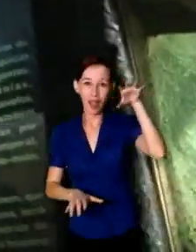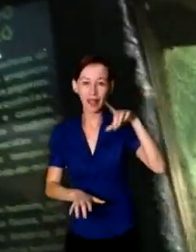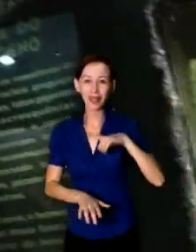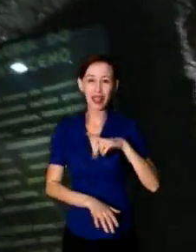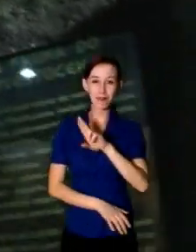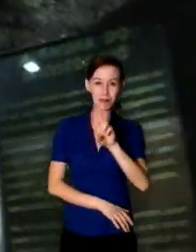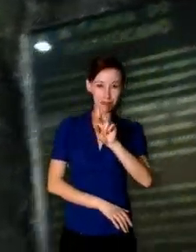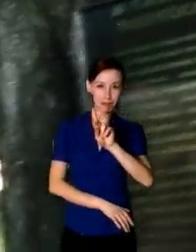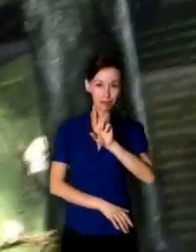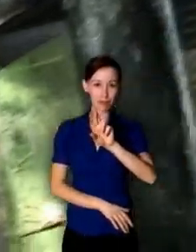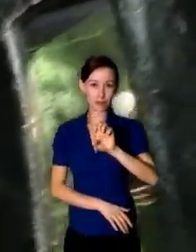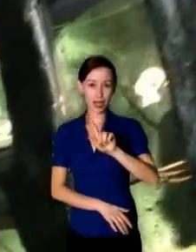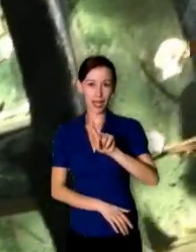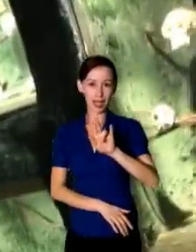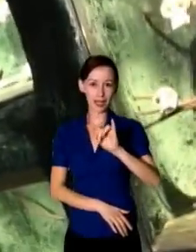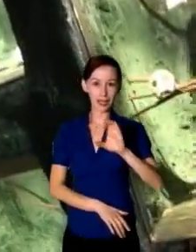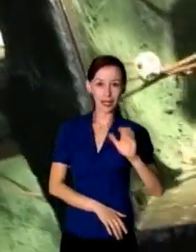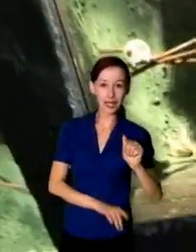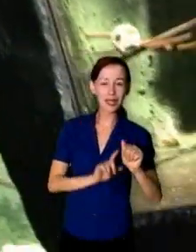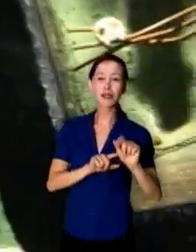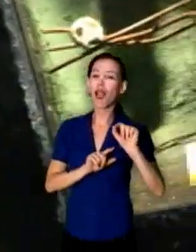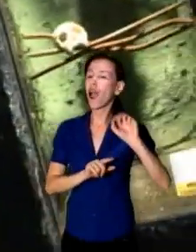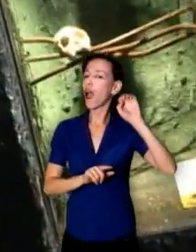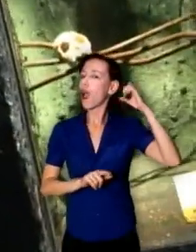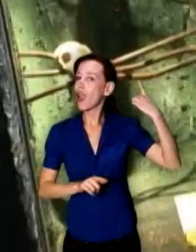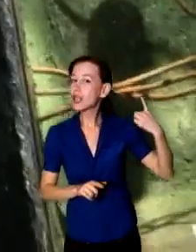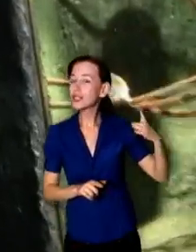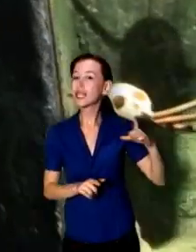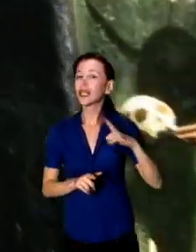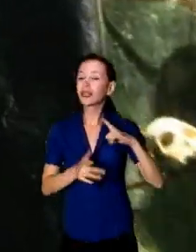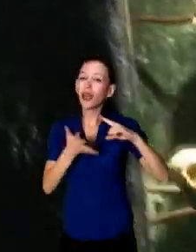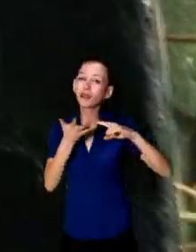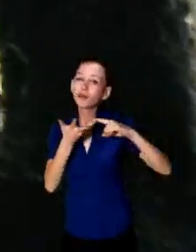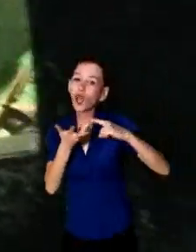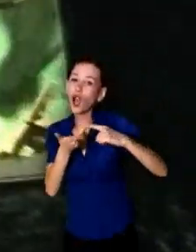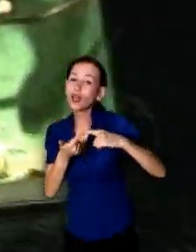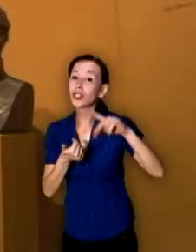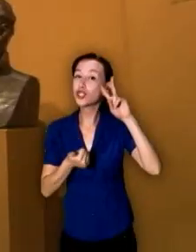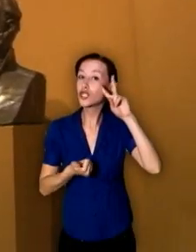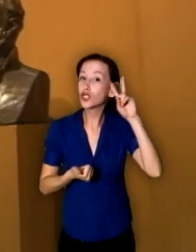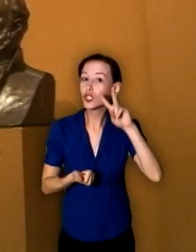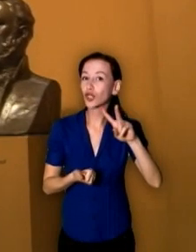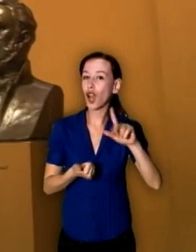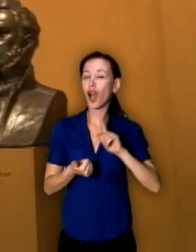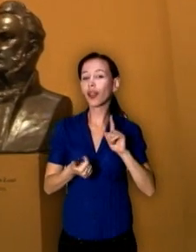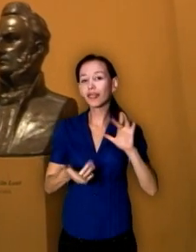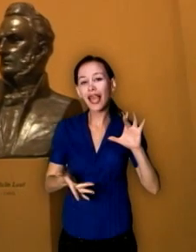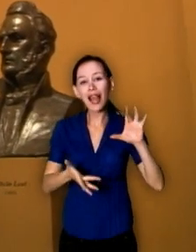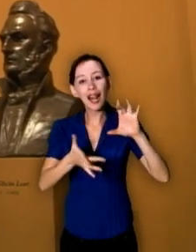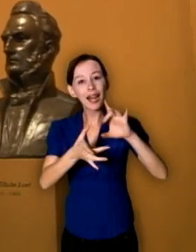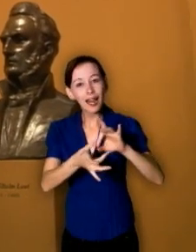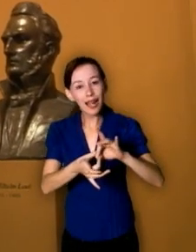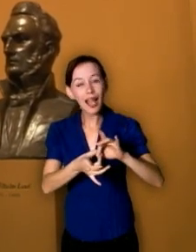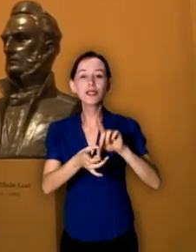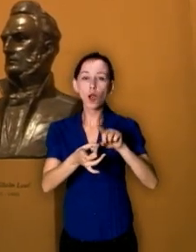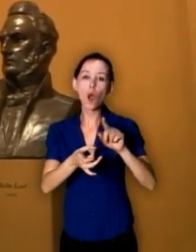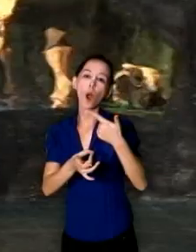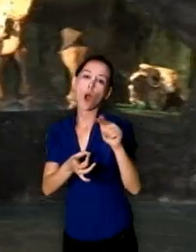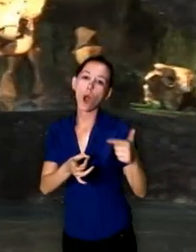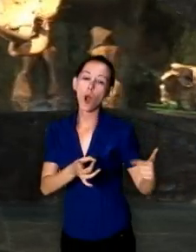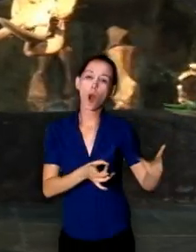que transcende muito mais a ser um fóssil, mas ele tem toda uma história, tem toda uma ligação com